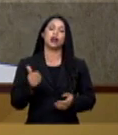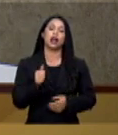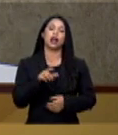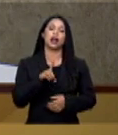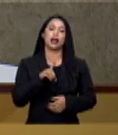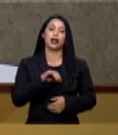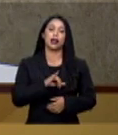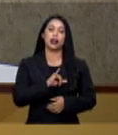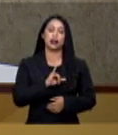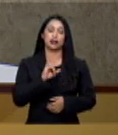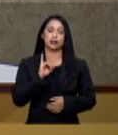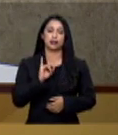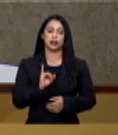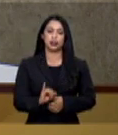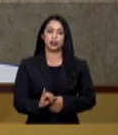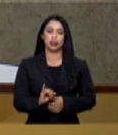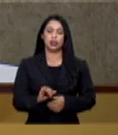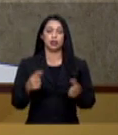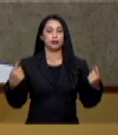declaratória de